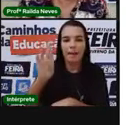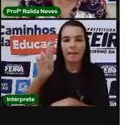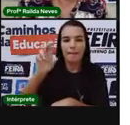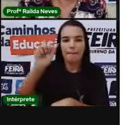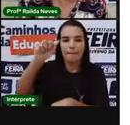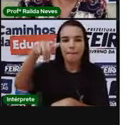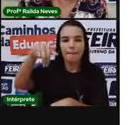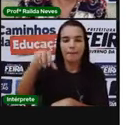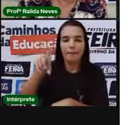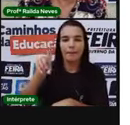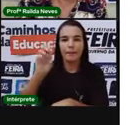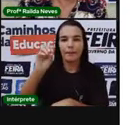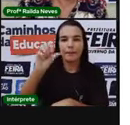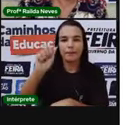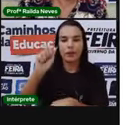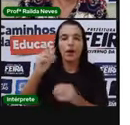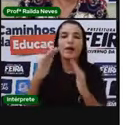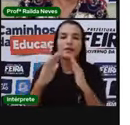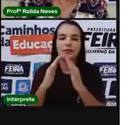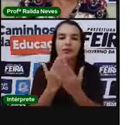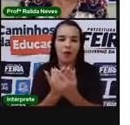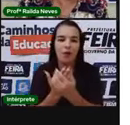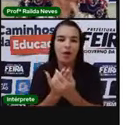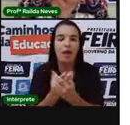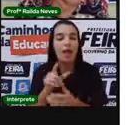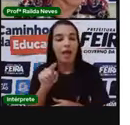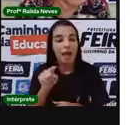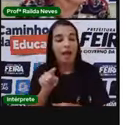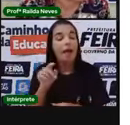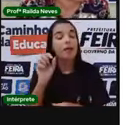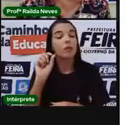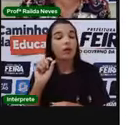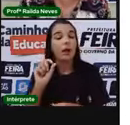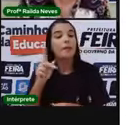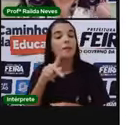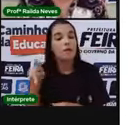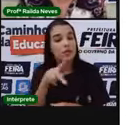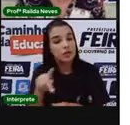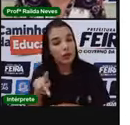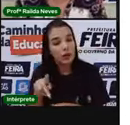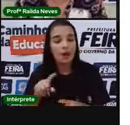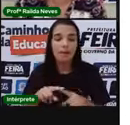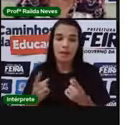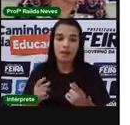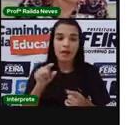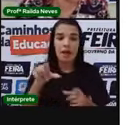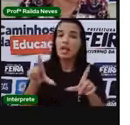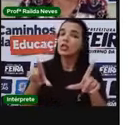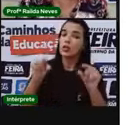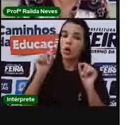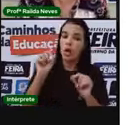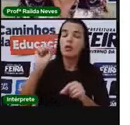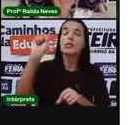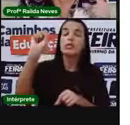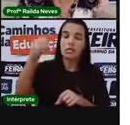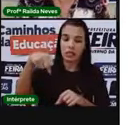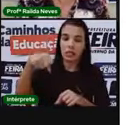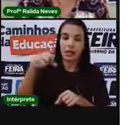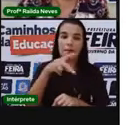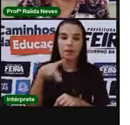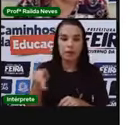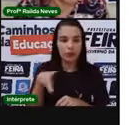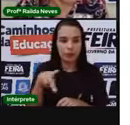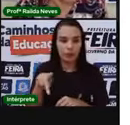é professora, assim como você pode ser professor, médico, engenheiro, aquilo que você quiser. A professora Maura também é